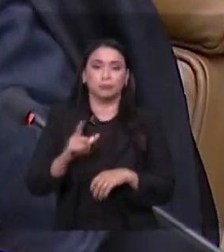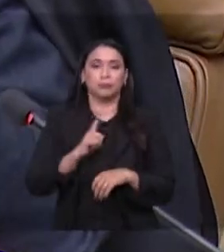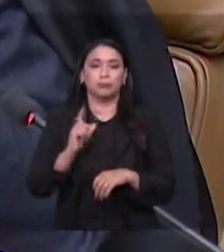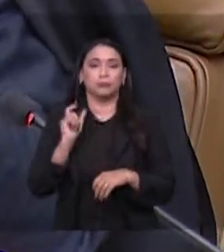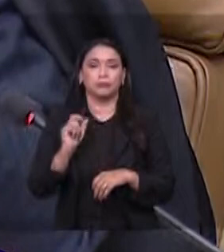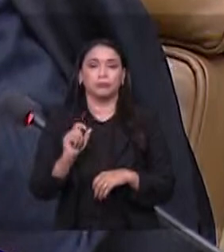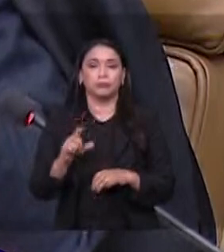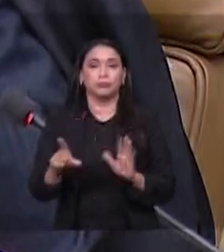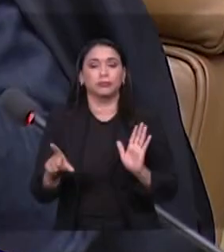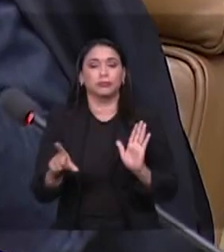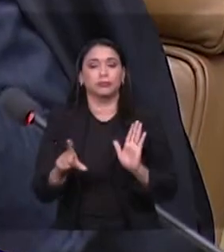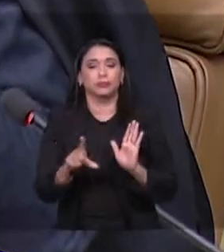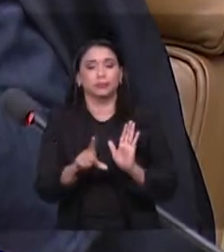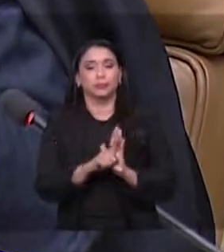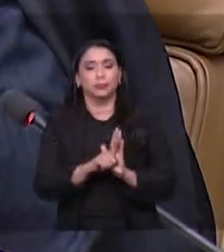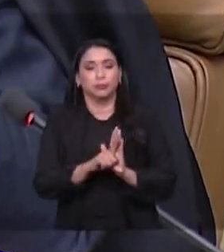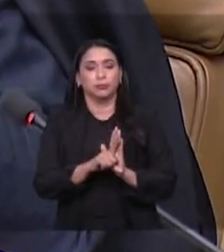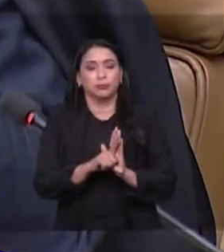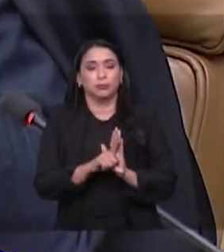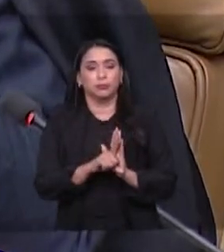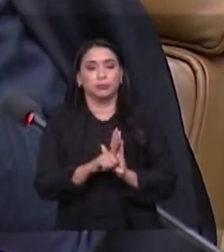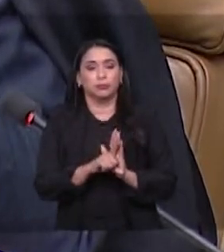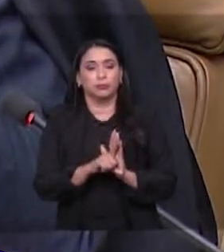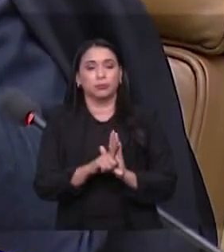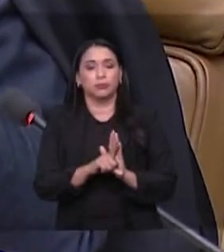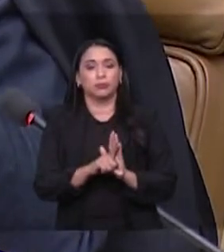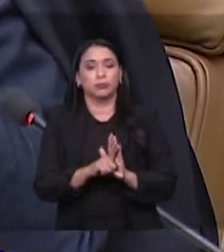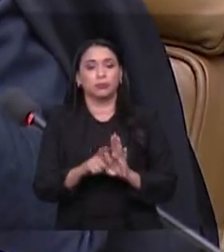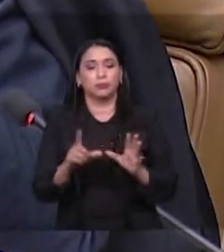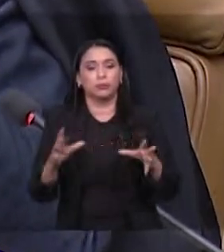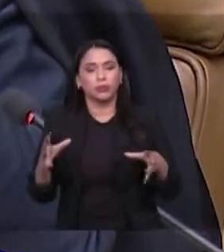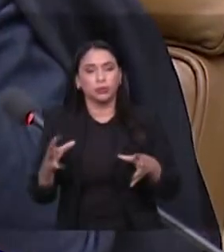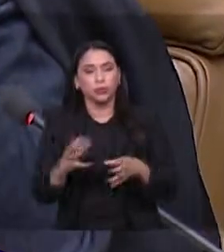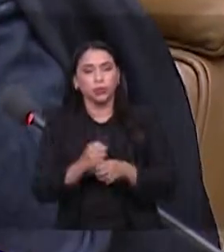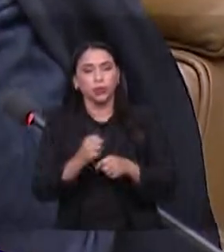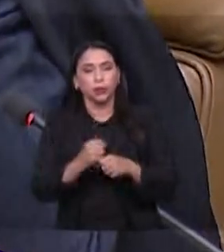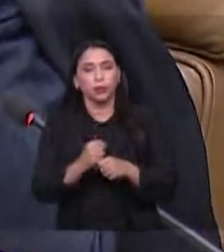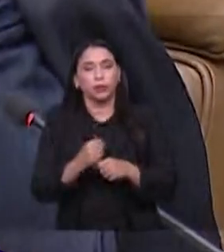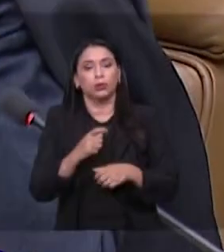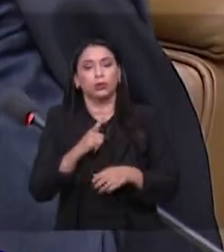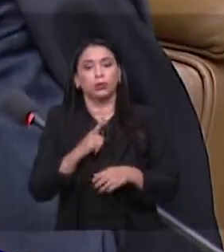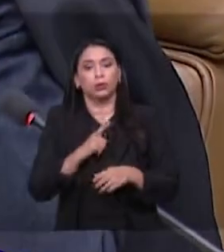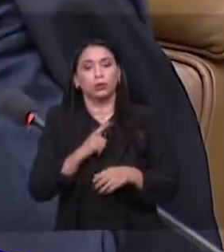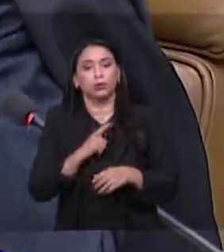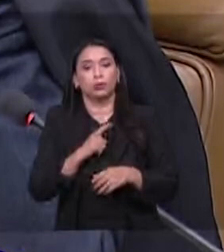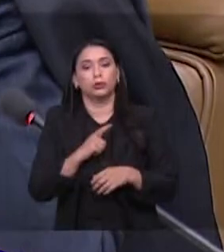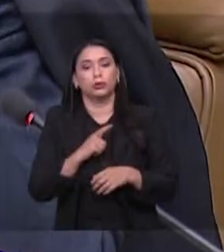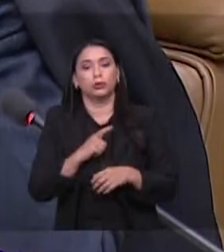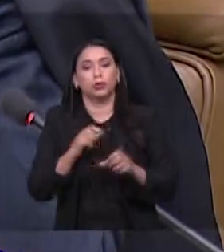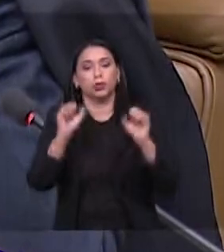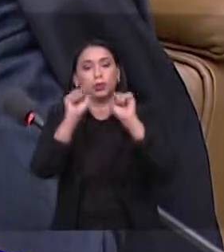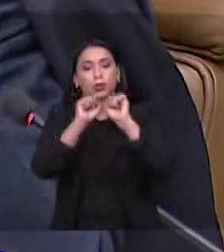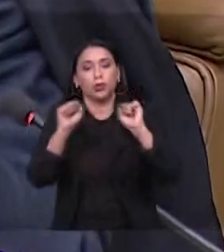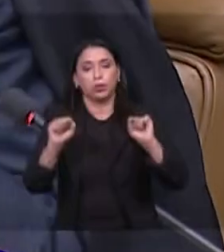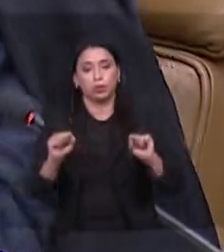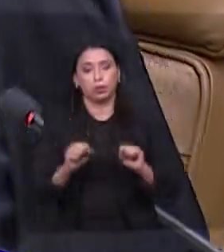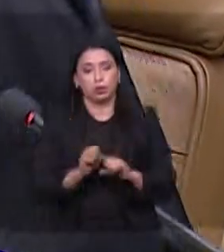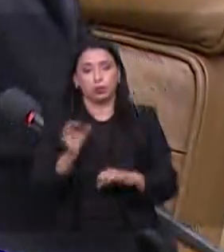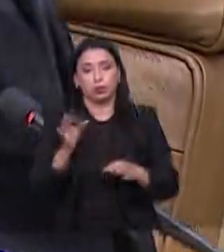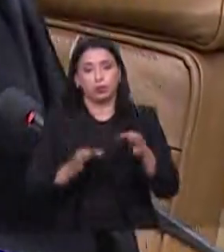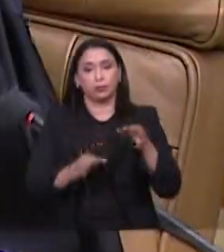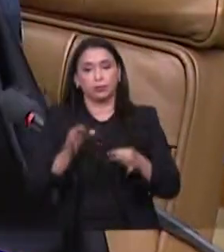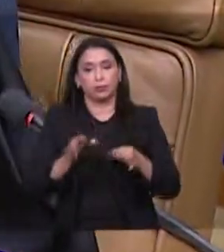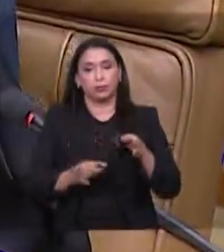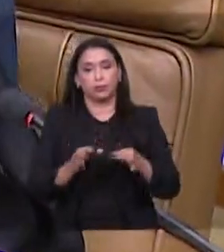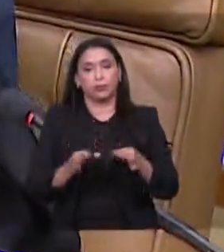que o legislador, assim prevendo esse conjunto de funções, projeta para o sistema judiciário, ou